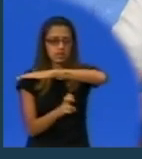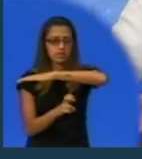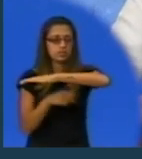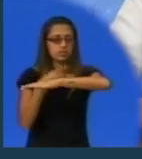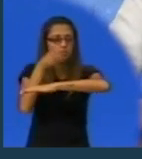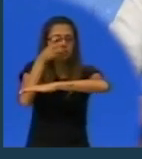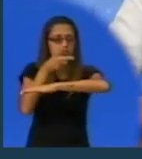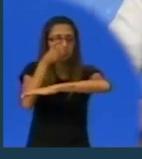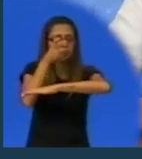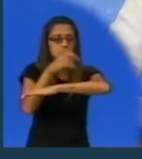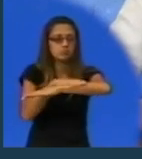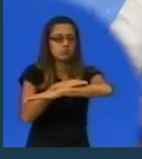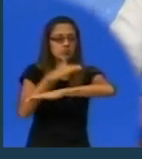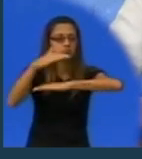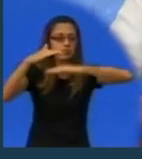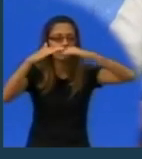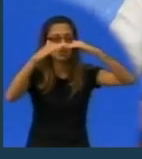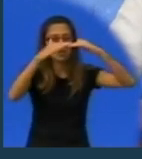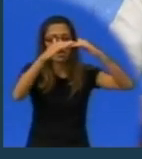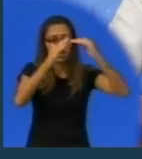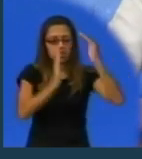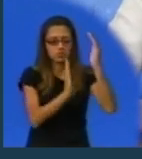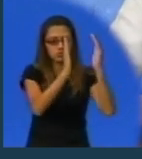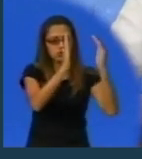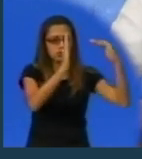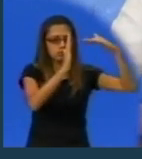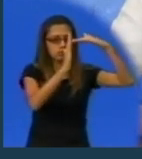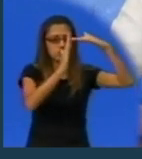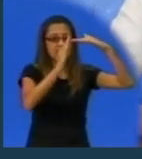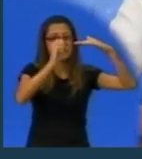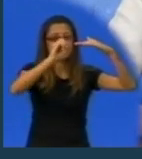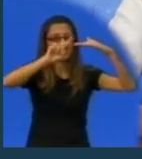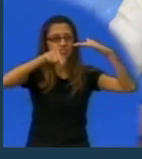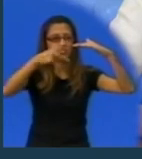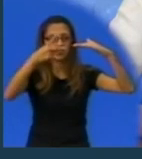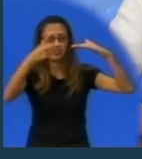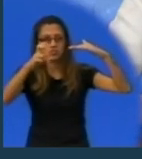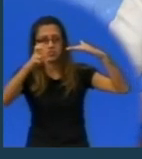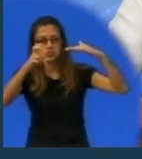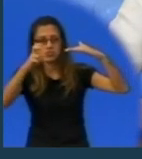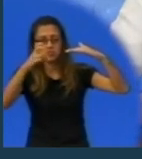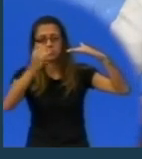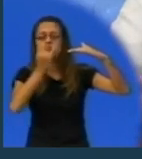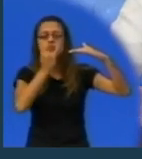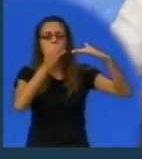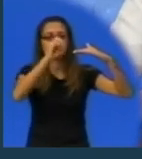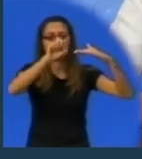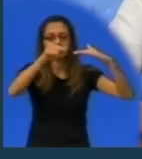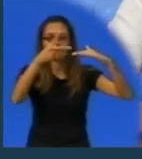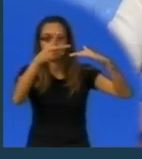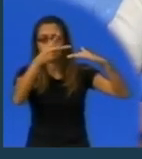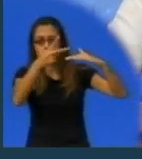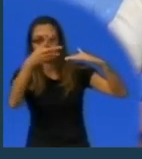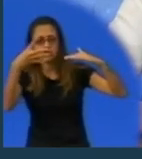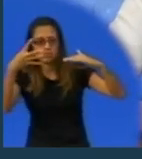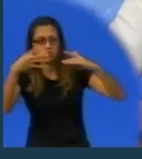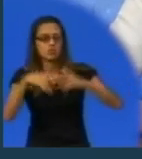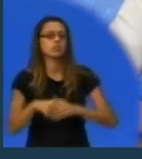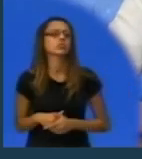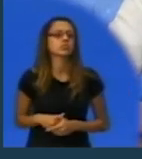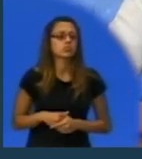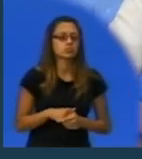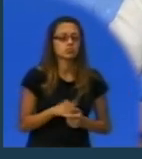ali em torno de 0,24. Se eu chamar 1 de 100%, eu vou dizer então que a minha frequência de ocorrência é